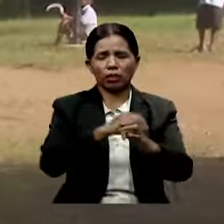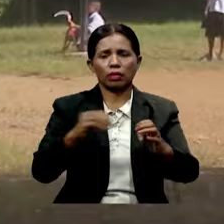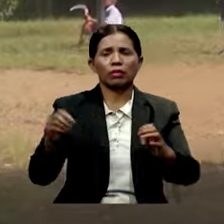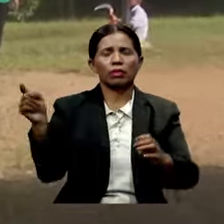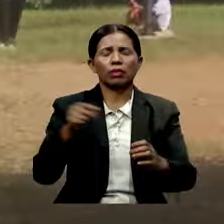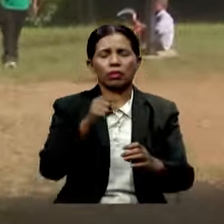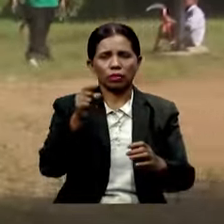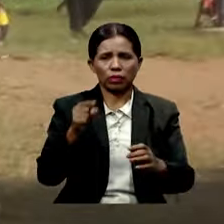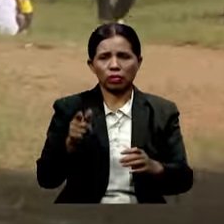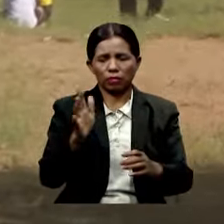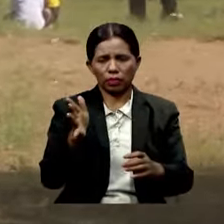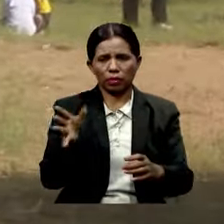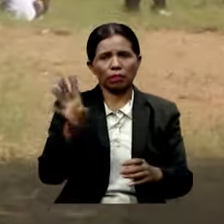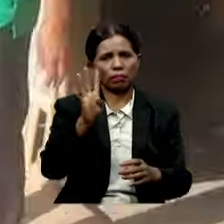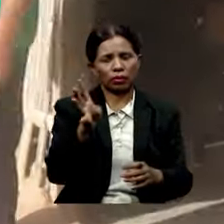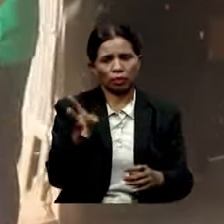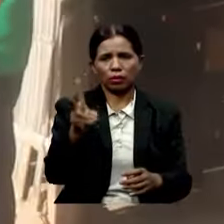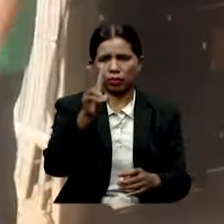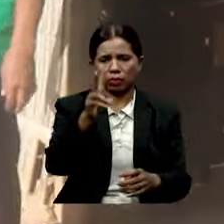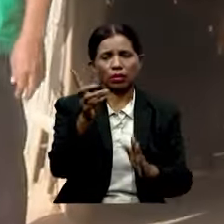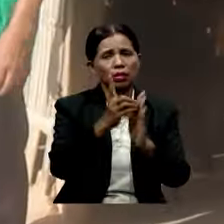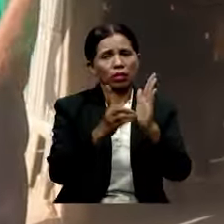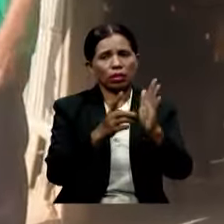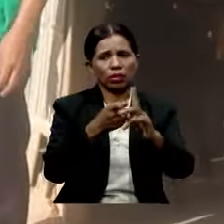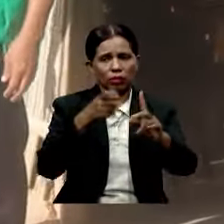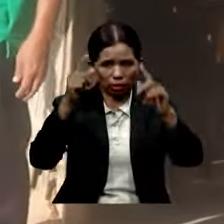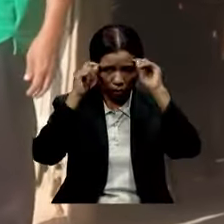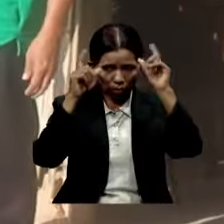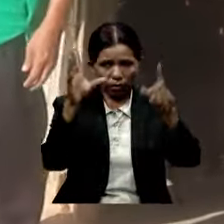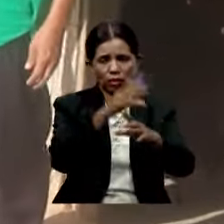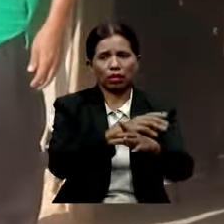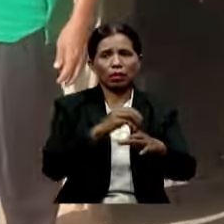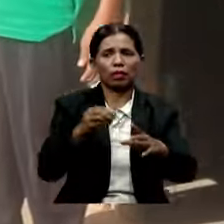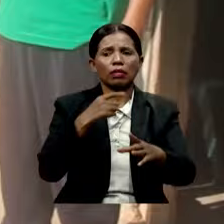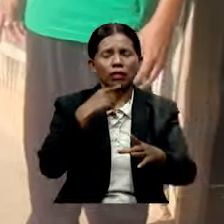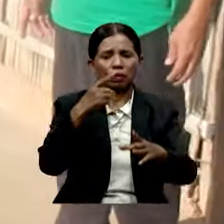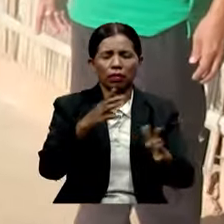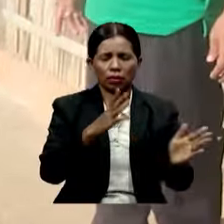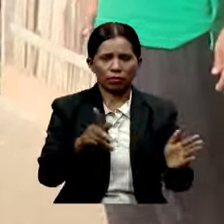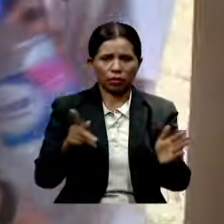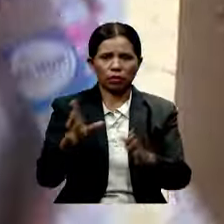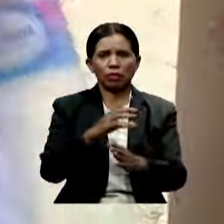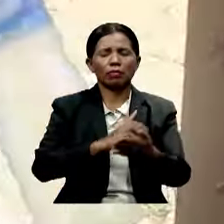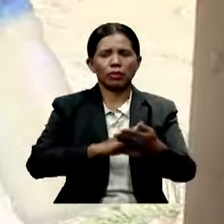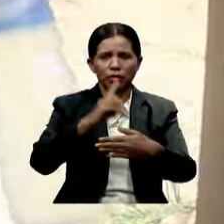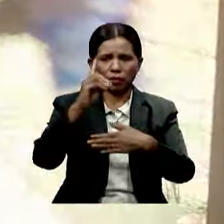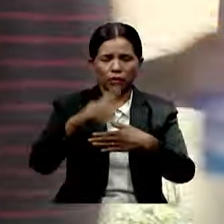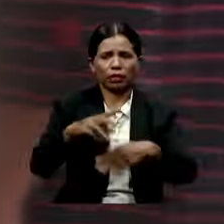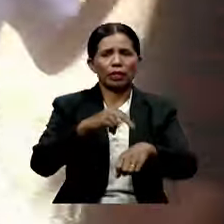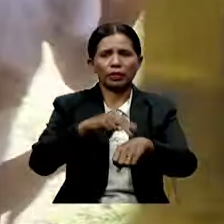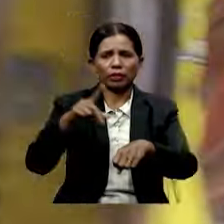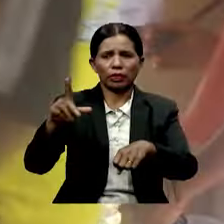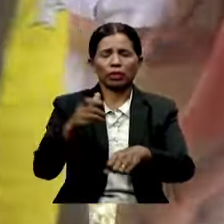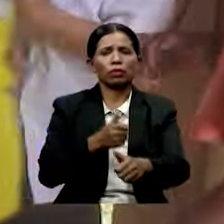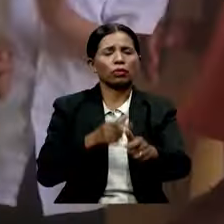todet por cento hat nulu resin rua. Dado susi Timor-Leste Coalition for Education, plano estratégico de desenvolvimento nacional,